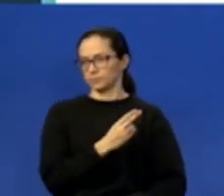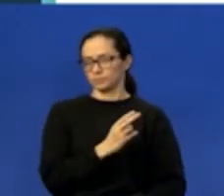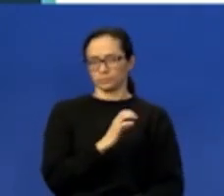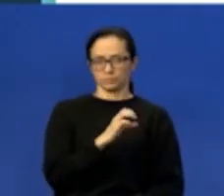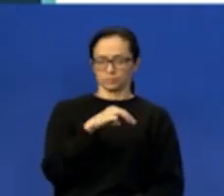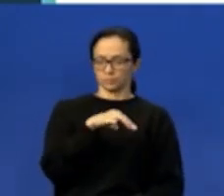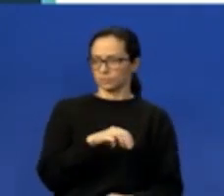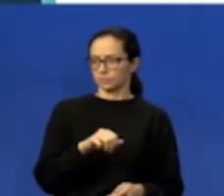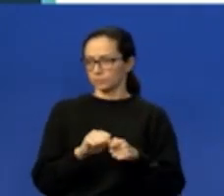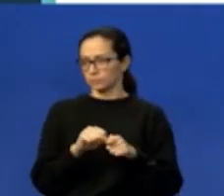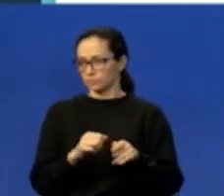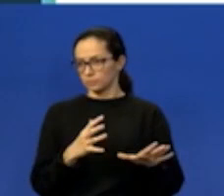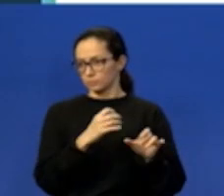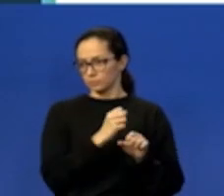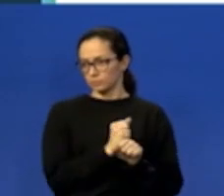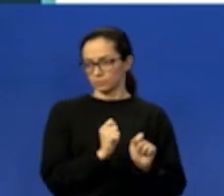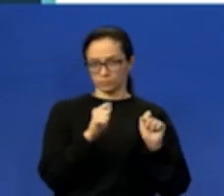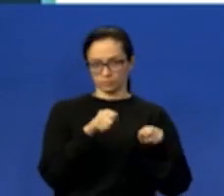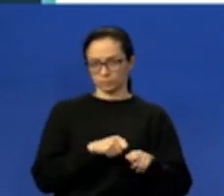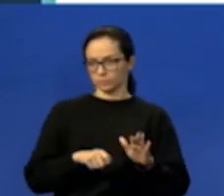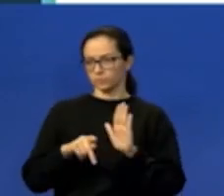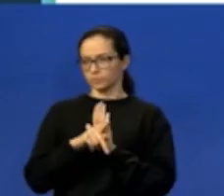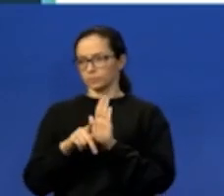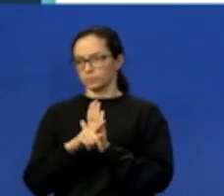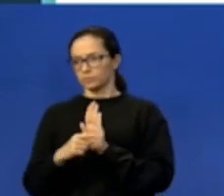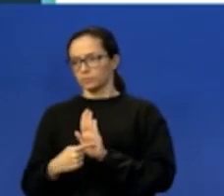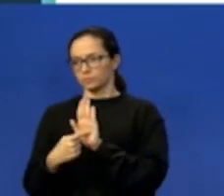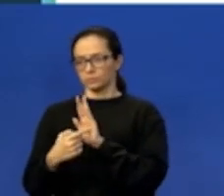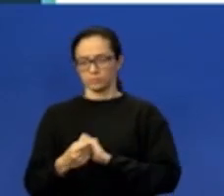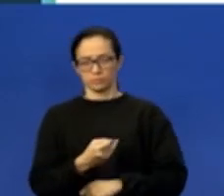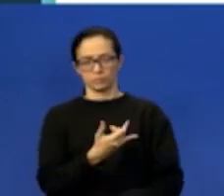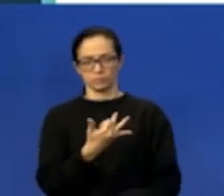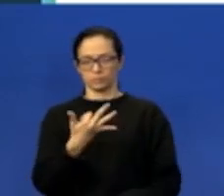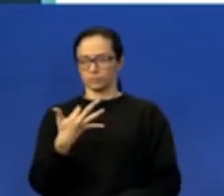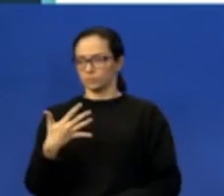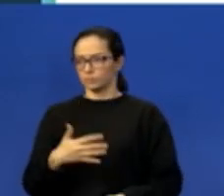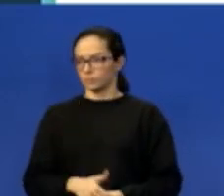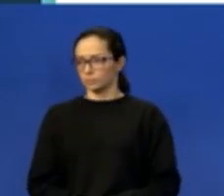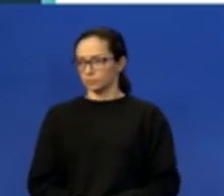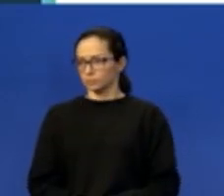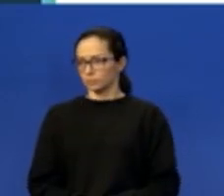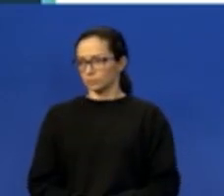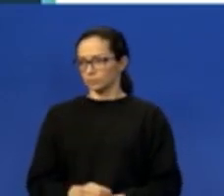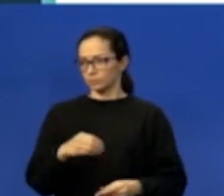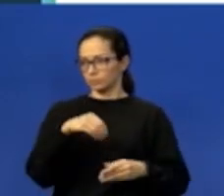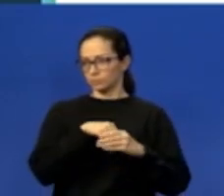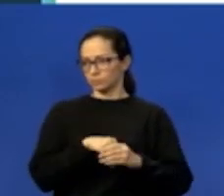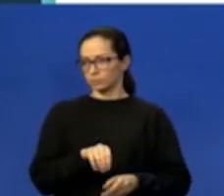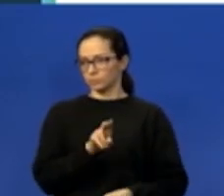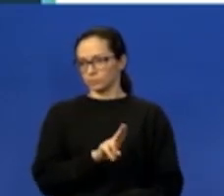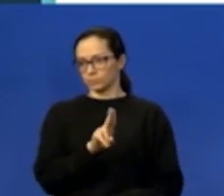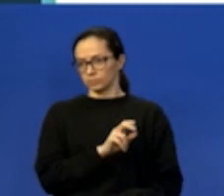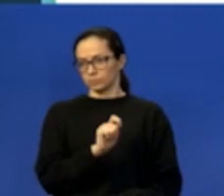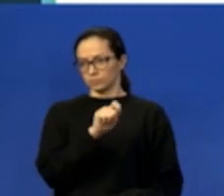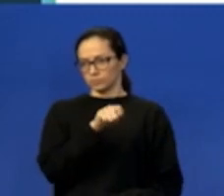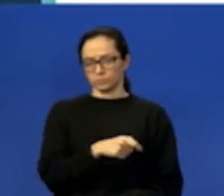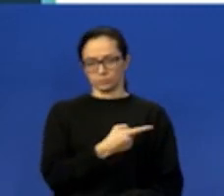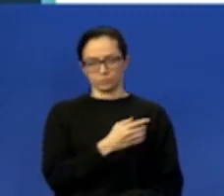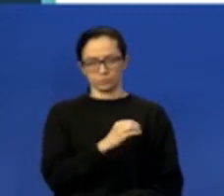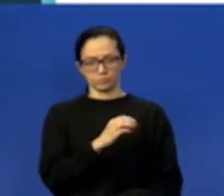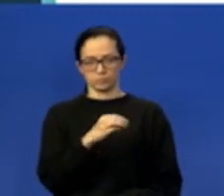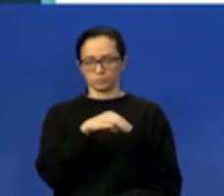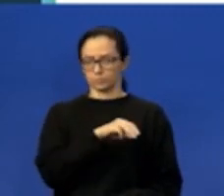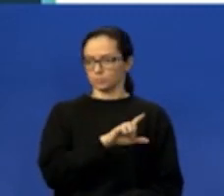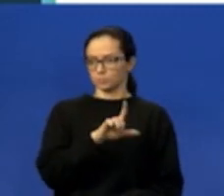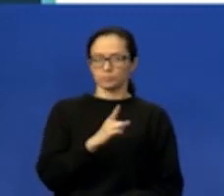corpuscular média. Essa concentração diz respeito à quantidade, né, de hemoglobina contida na hemácia em 100 ml de